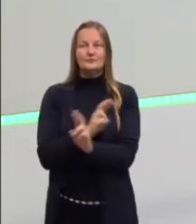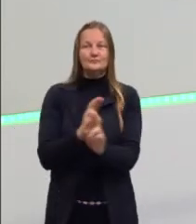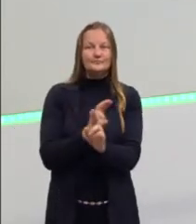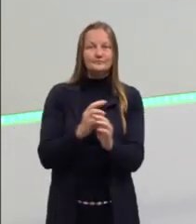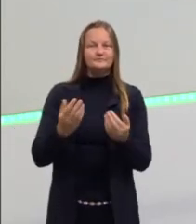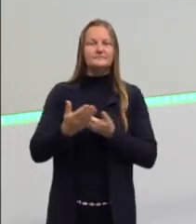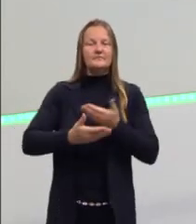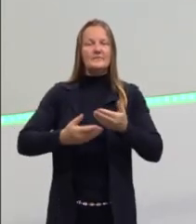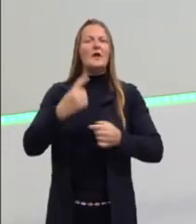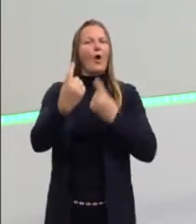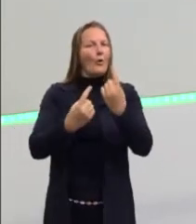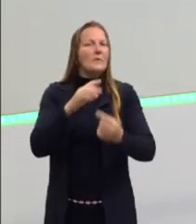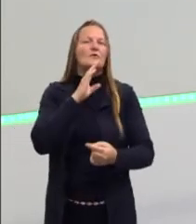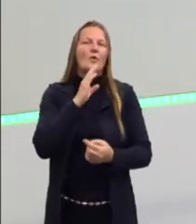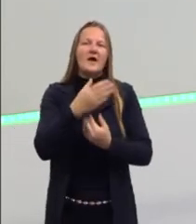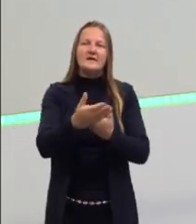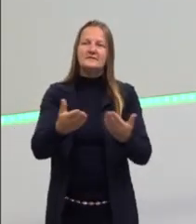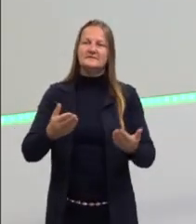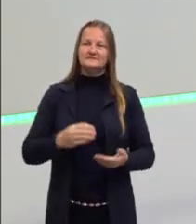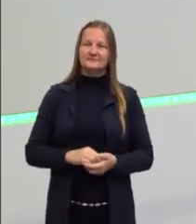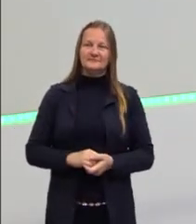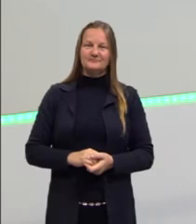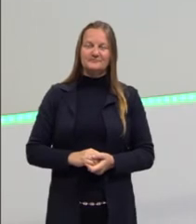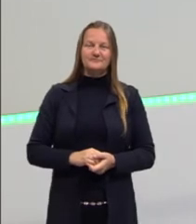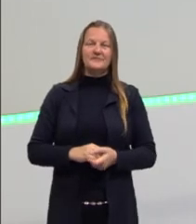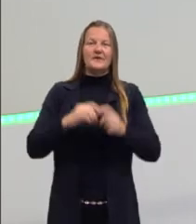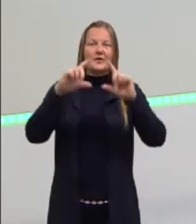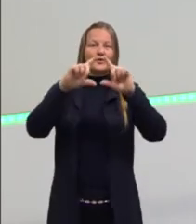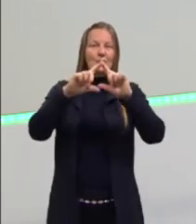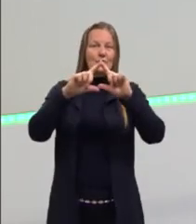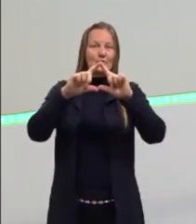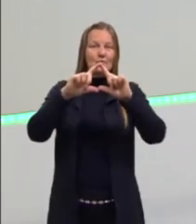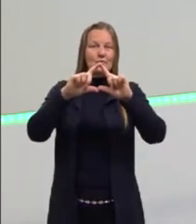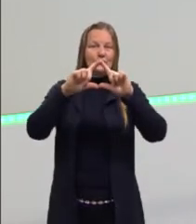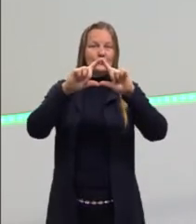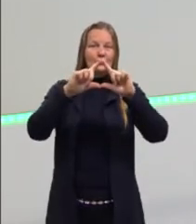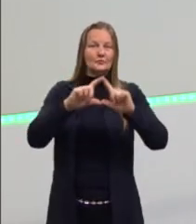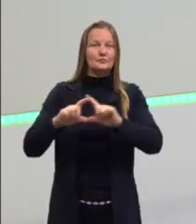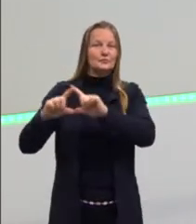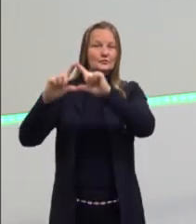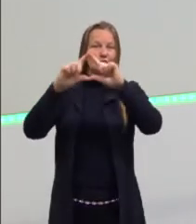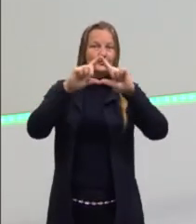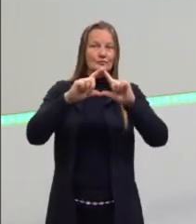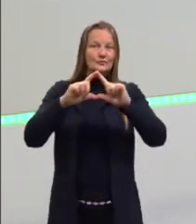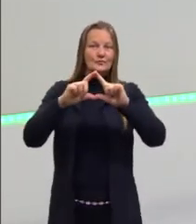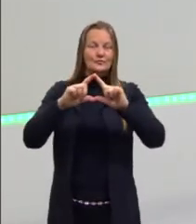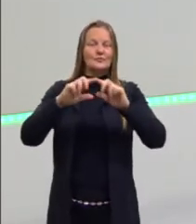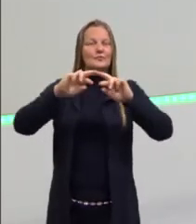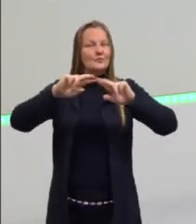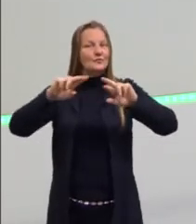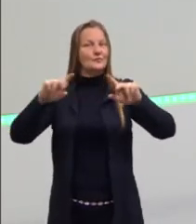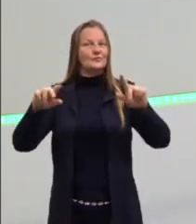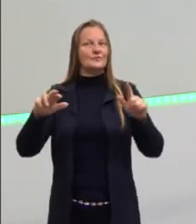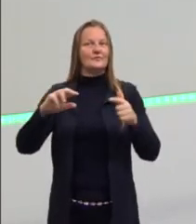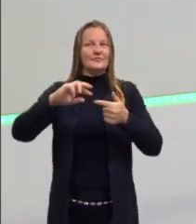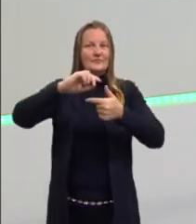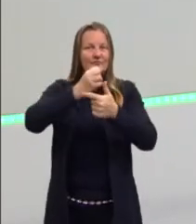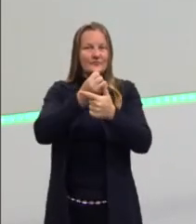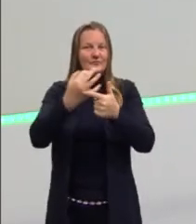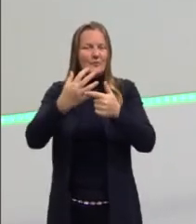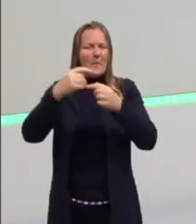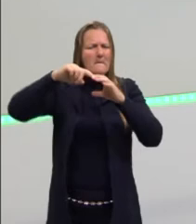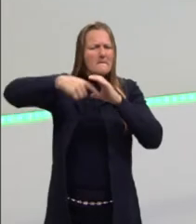a gente já conhece né as relações da trigonometria Mas então hoje eu vou trazer para vocês um pouquinho mais aprofundado